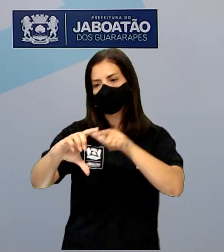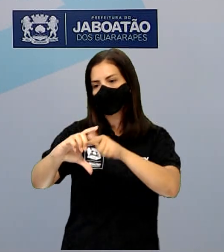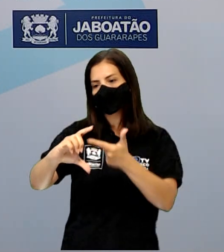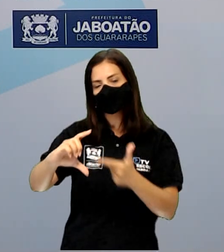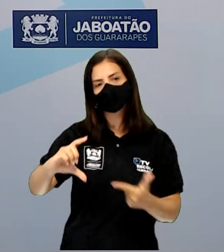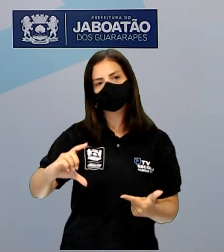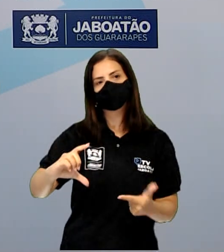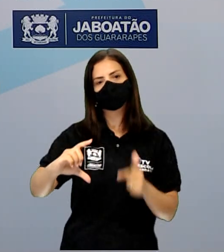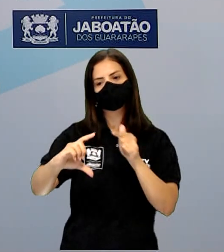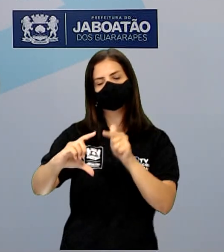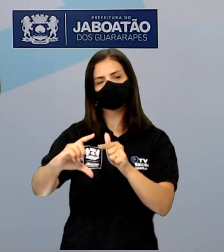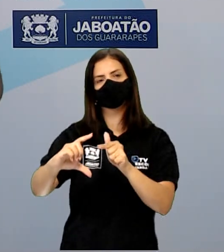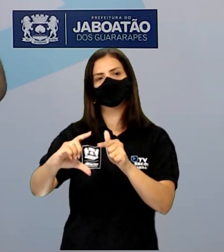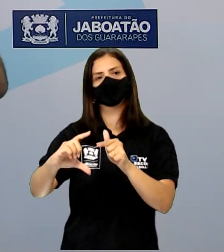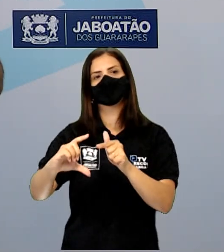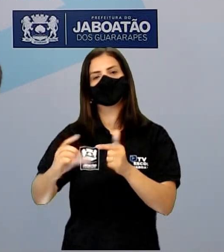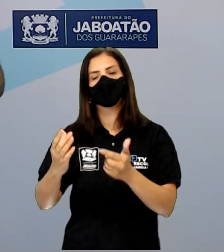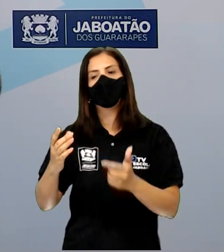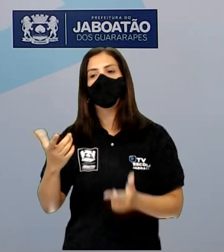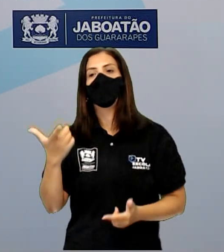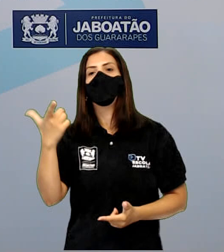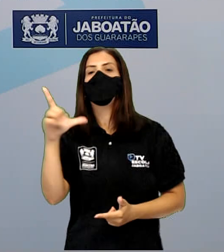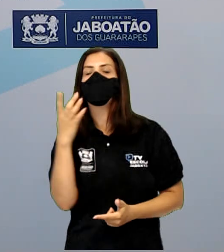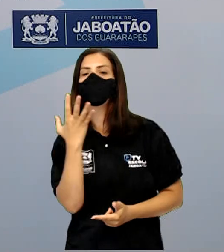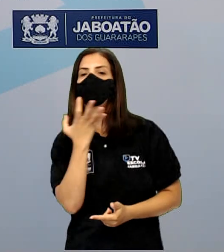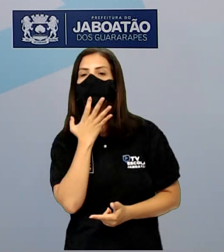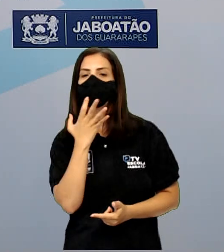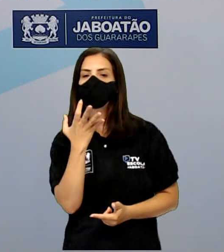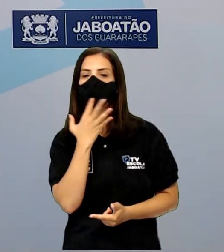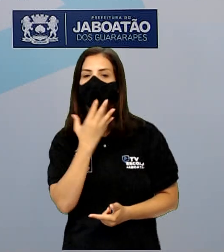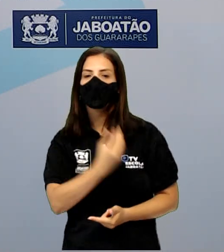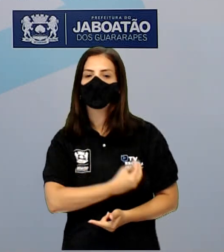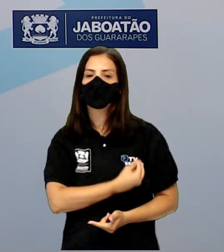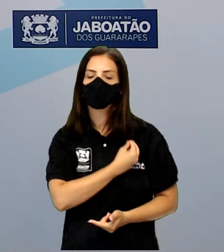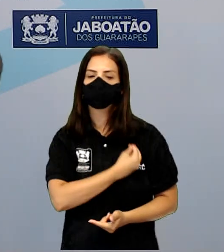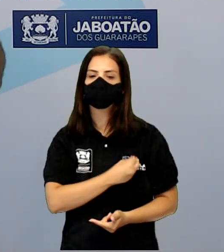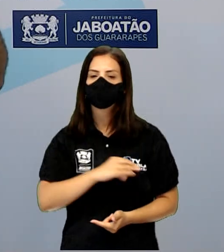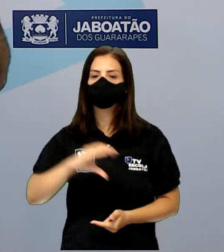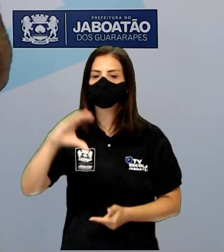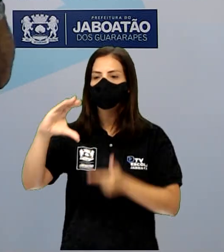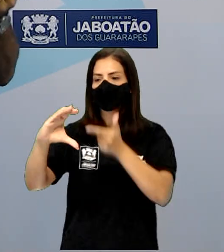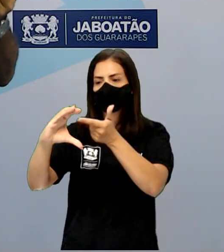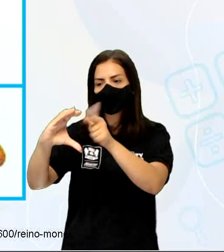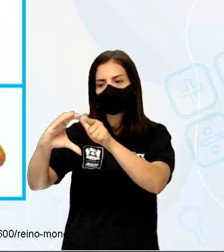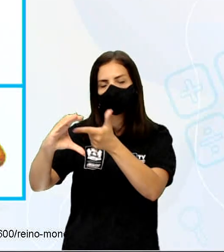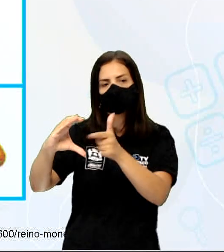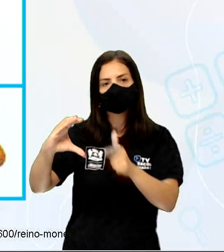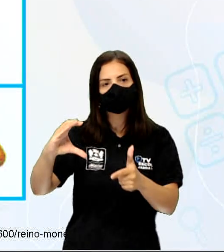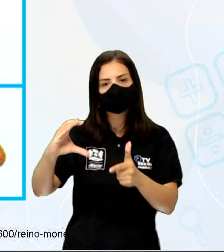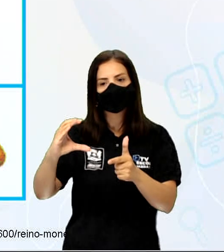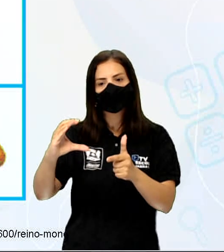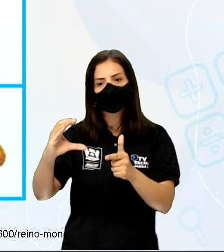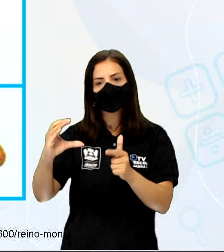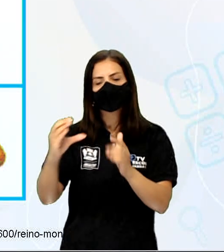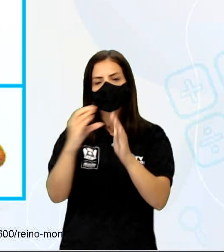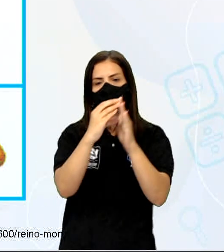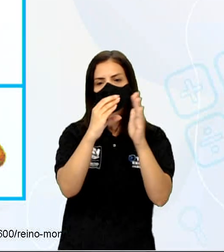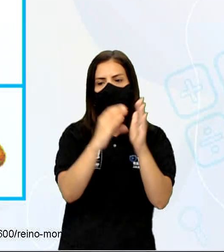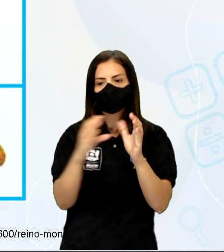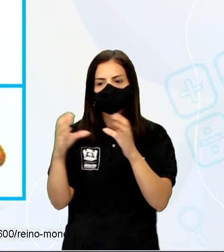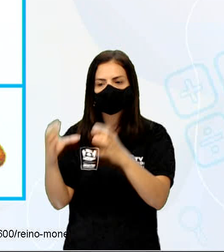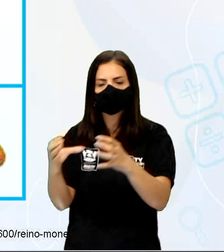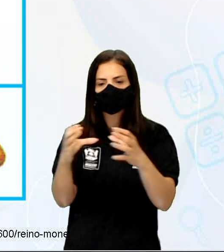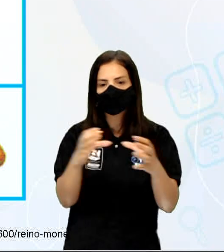Outra forma que a gente pode fazer para conhecer esses organismos procariontes é classificá-los de acordo com o seu formato.